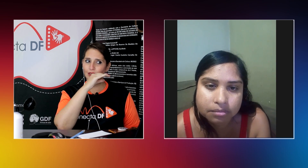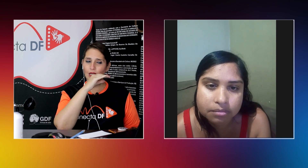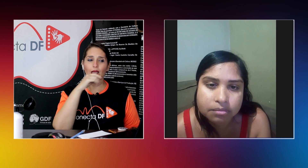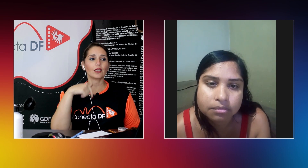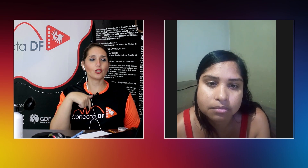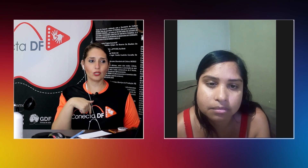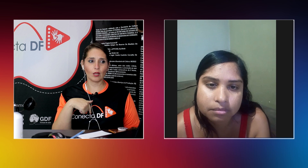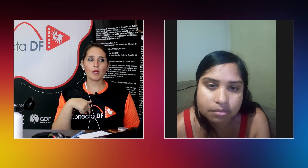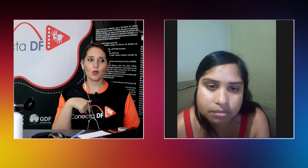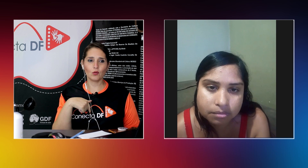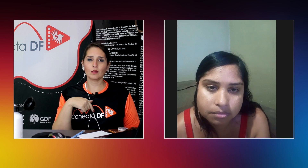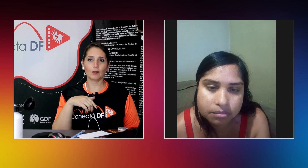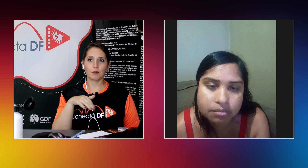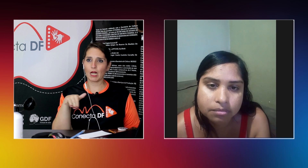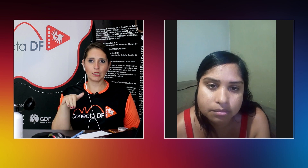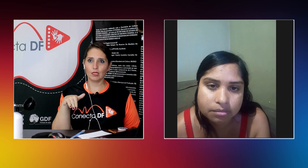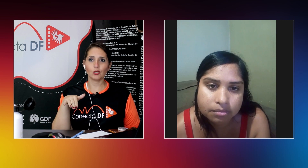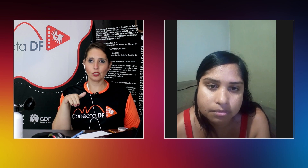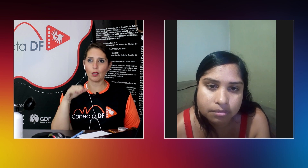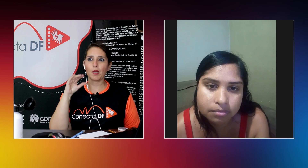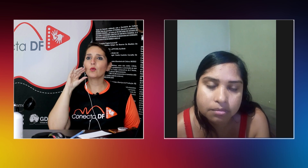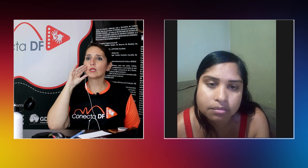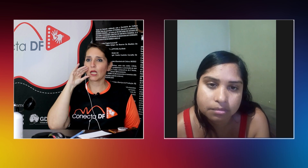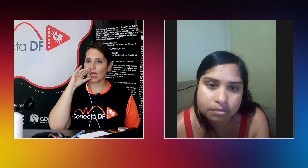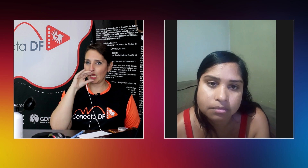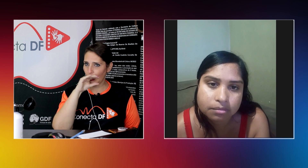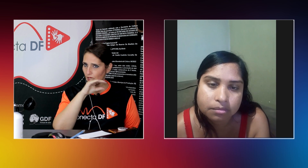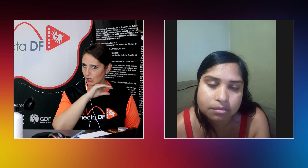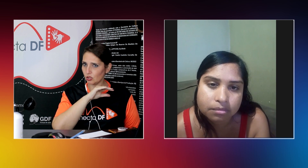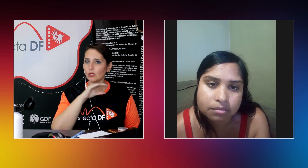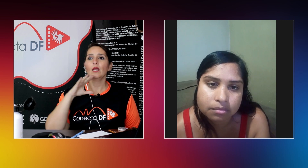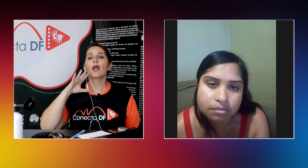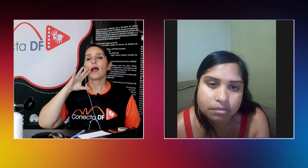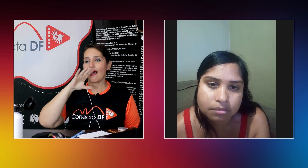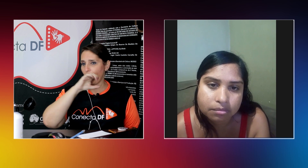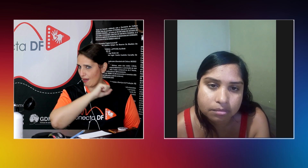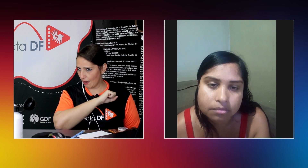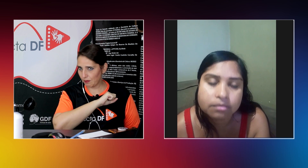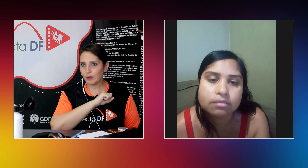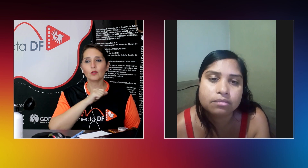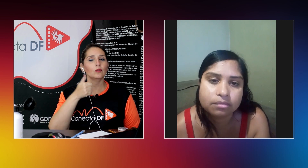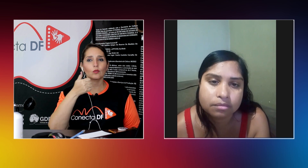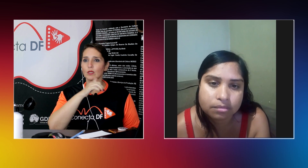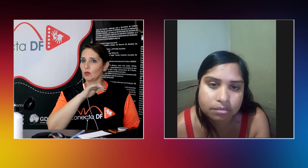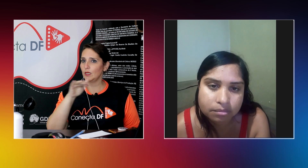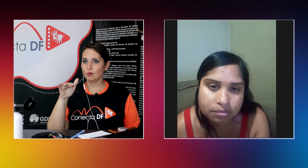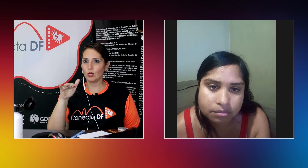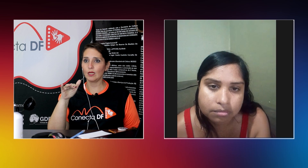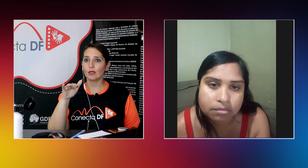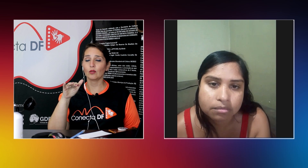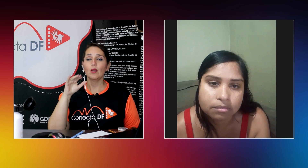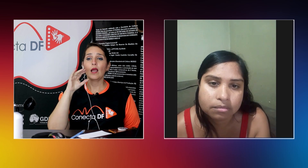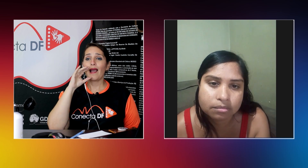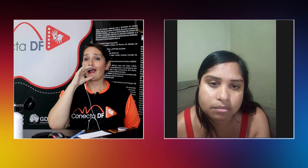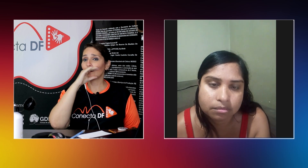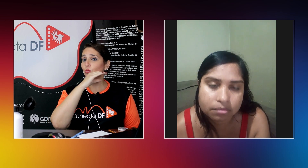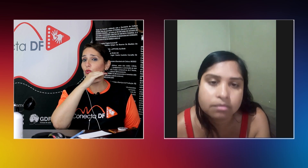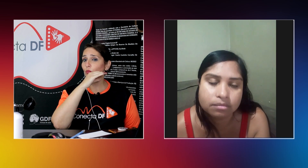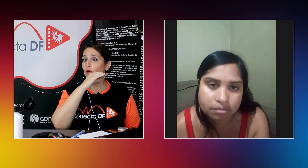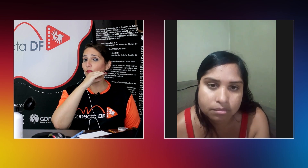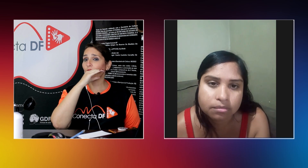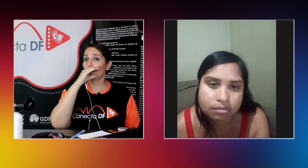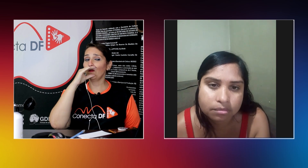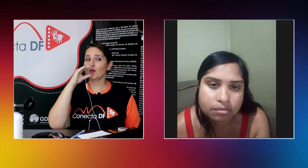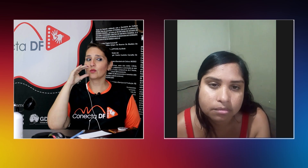Quente. Aqui a gente também usa. Em Brasília a gente também usa quente, rápido, usa do mesmo jeito. Adulto,